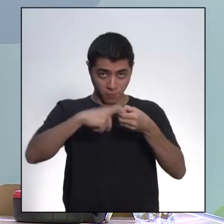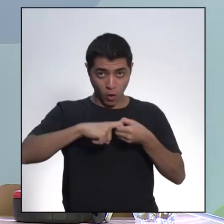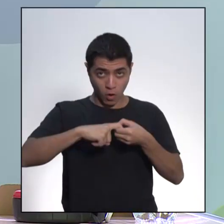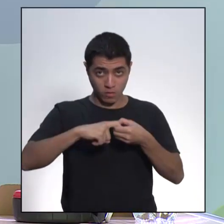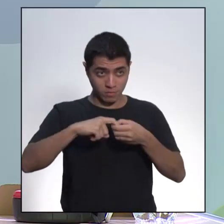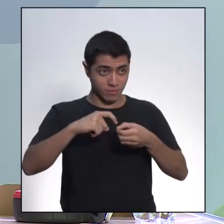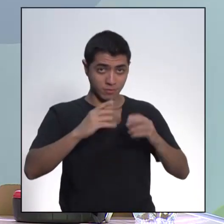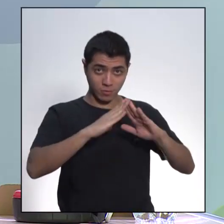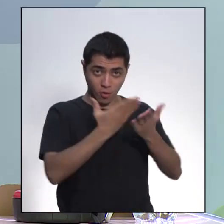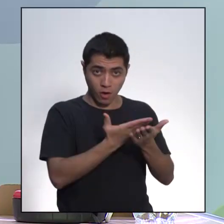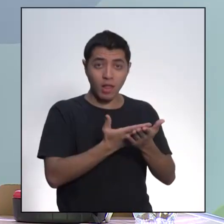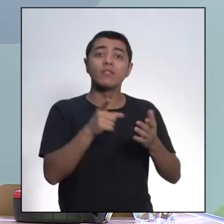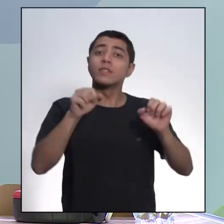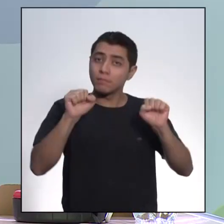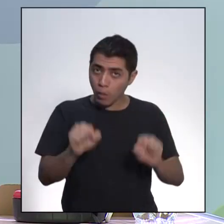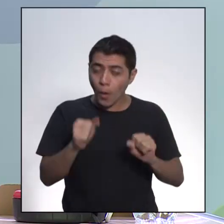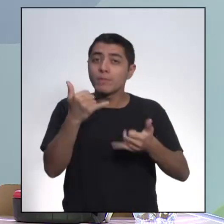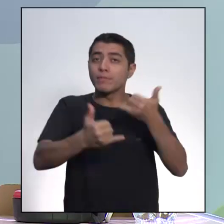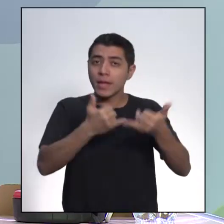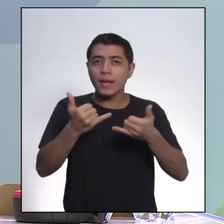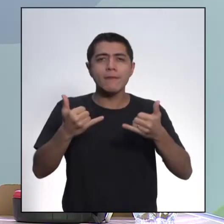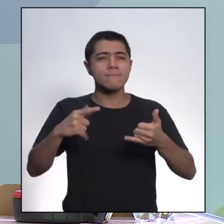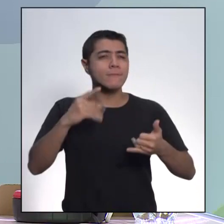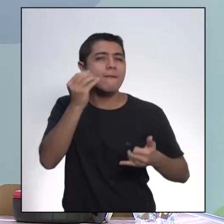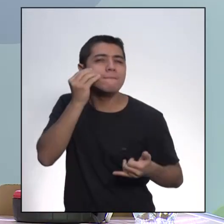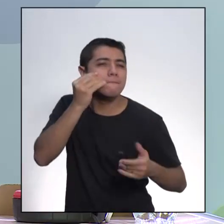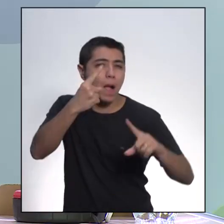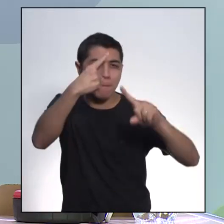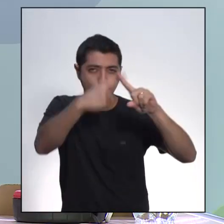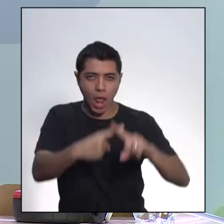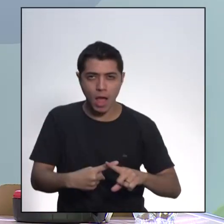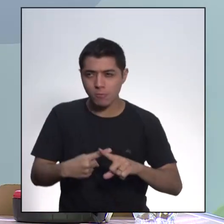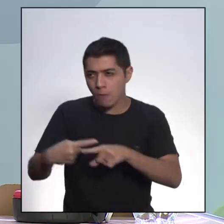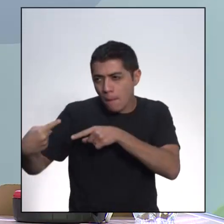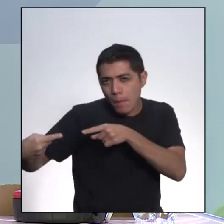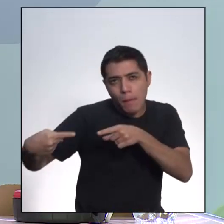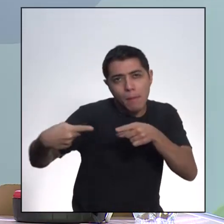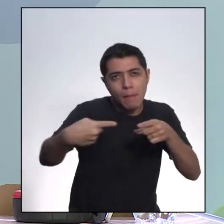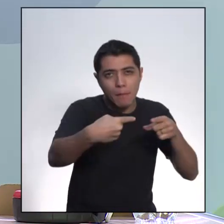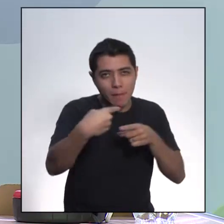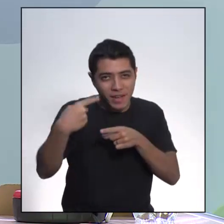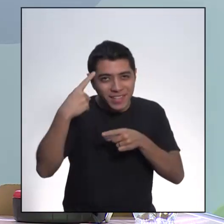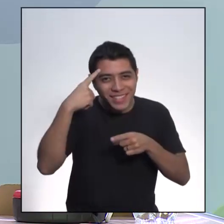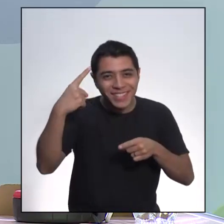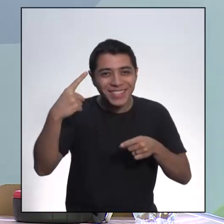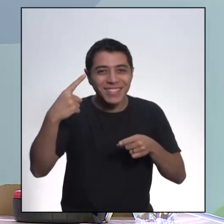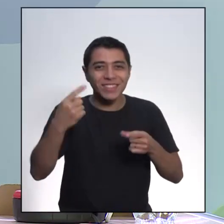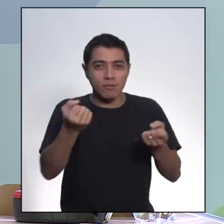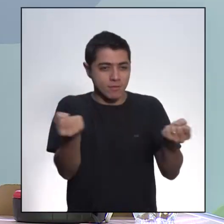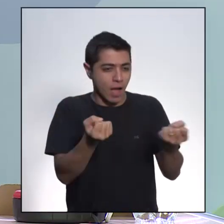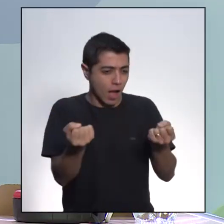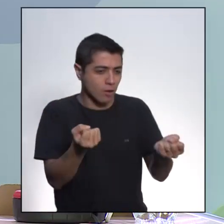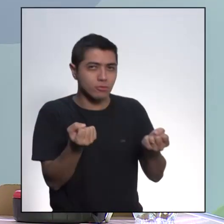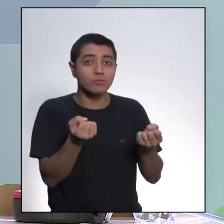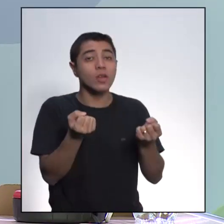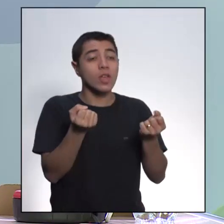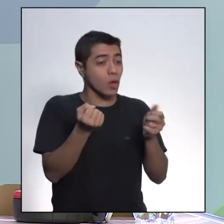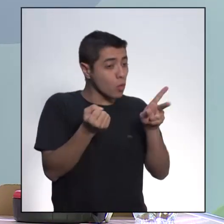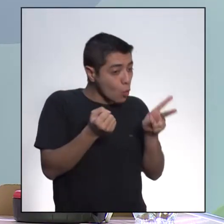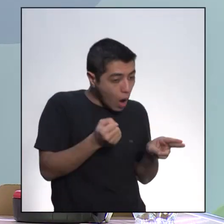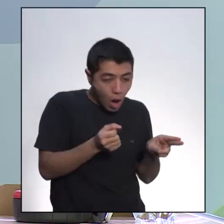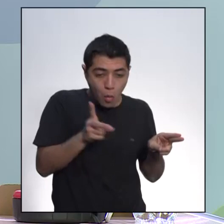e vê o quanto ele correu, tem que ter as regras, né? Por exemplo, eu não posso pôr um desse correndo com um desse e assim por diante. Então,